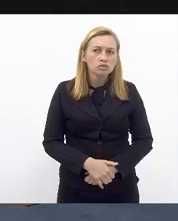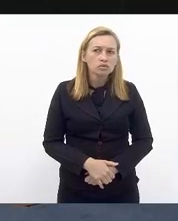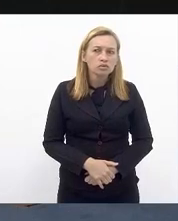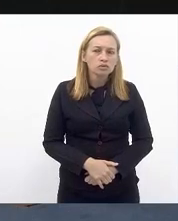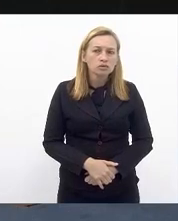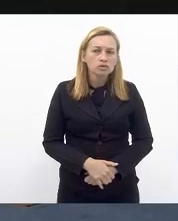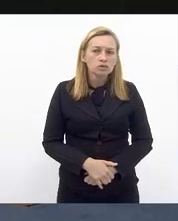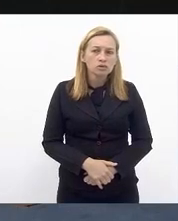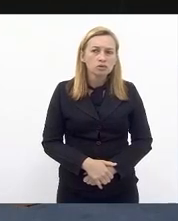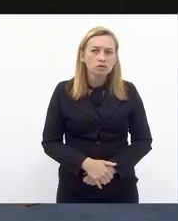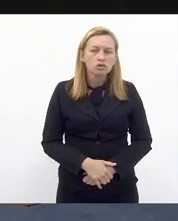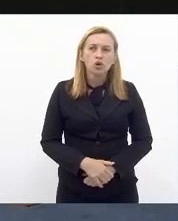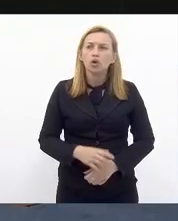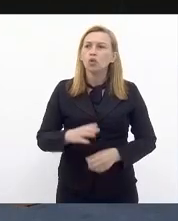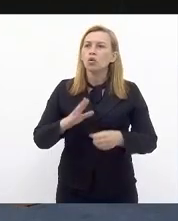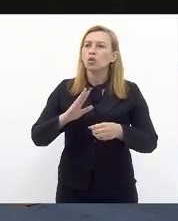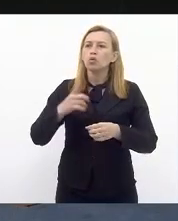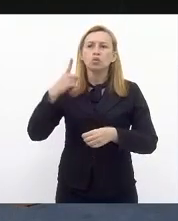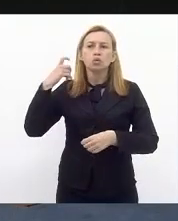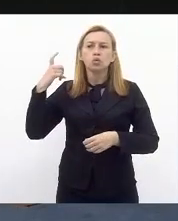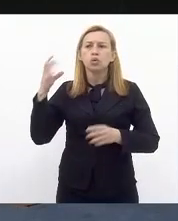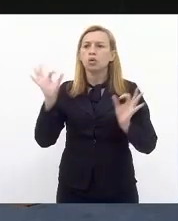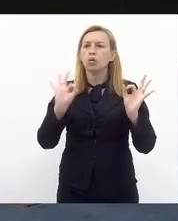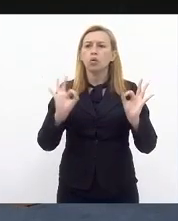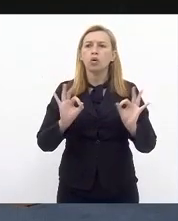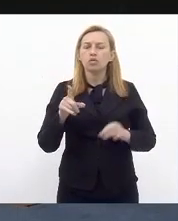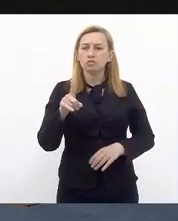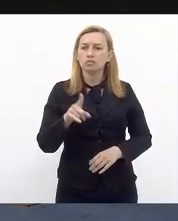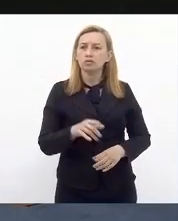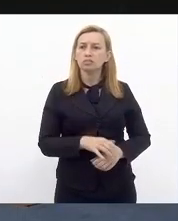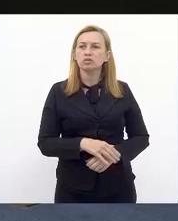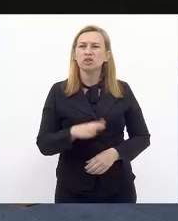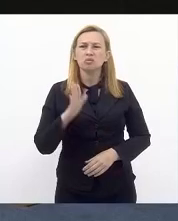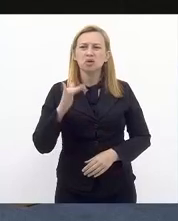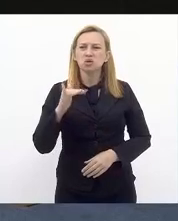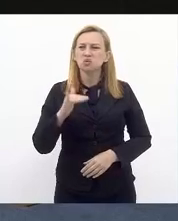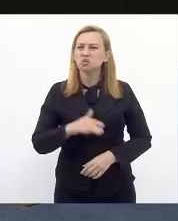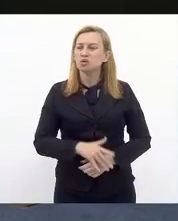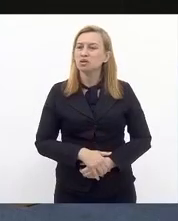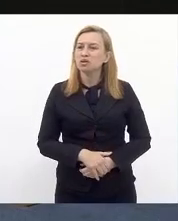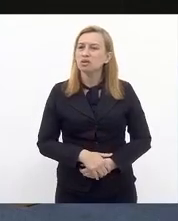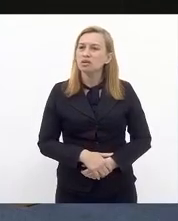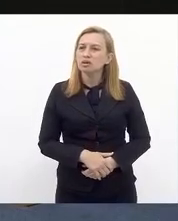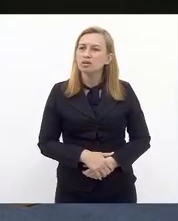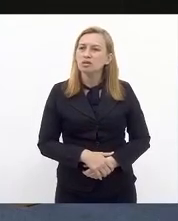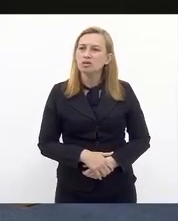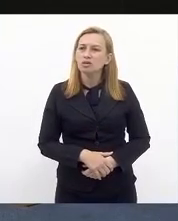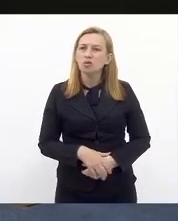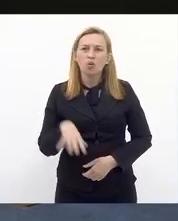o som dele tá sem som Oi tá baixo fofa